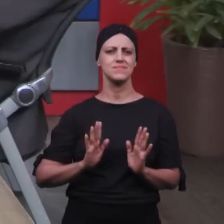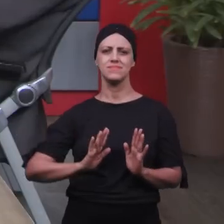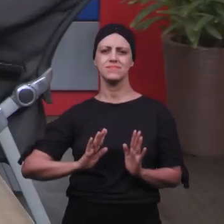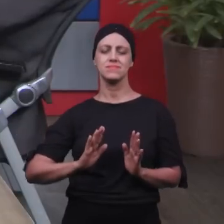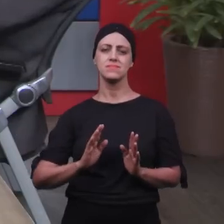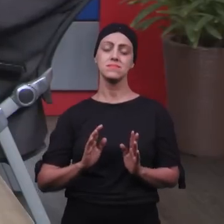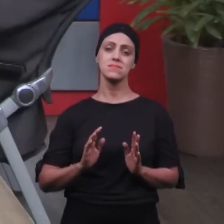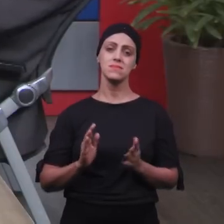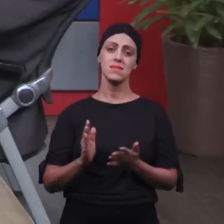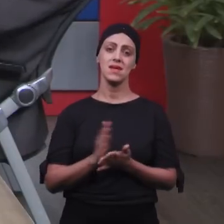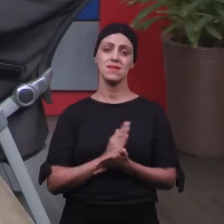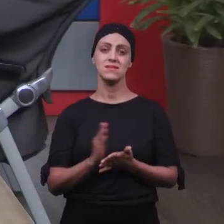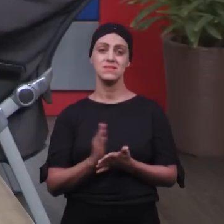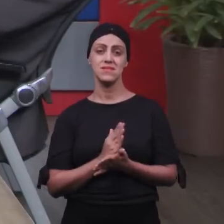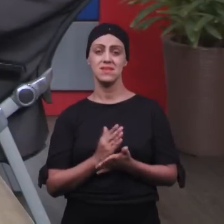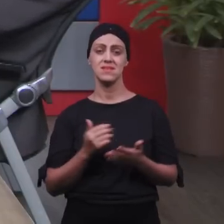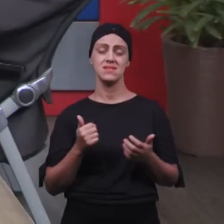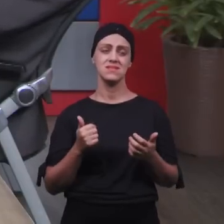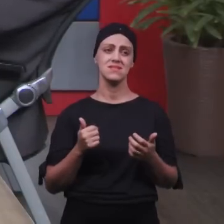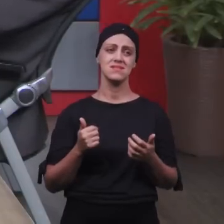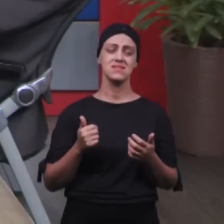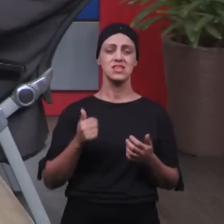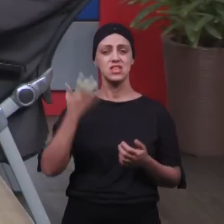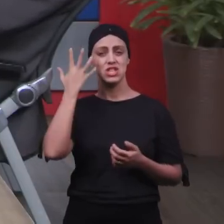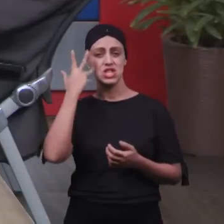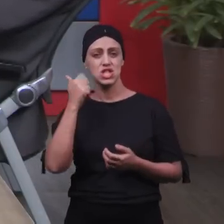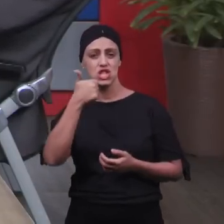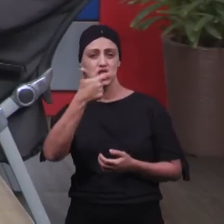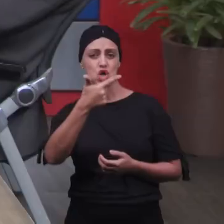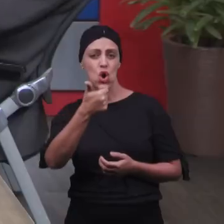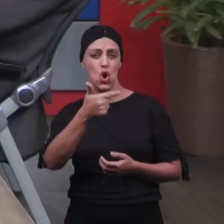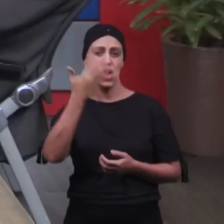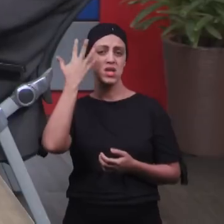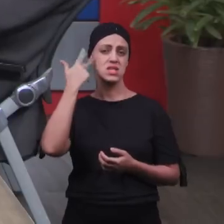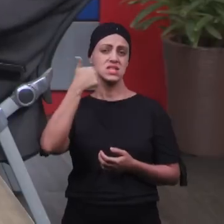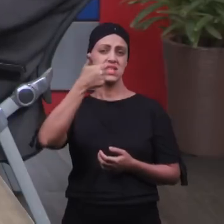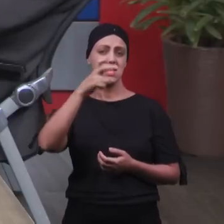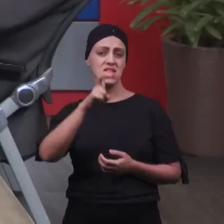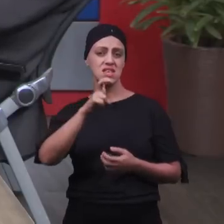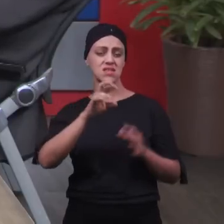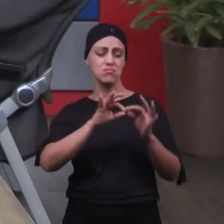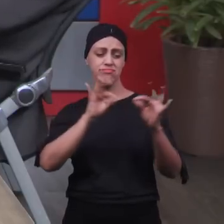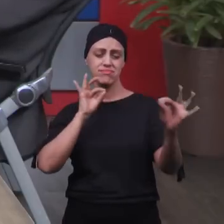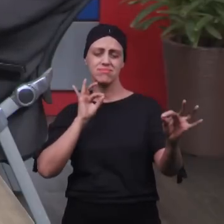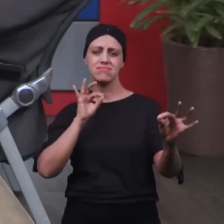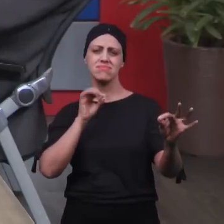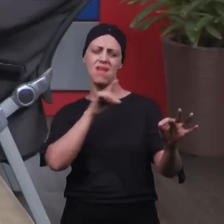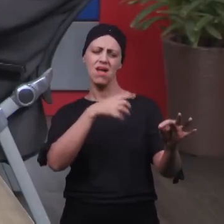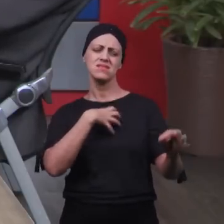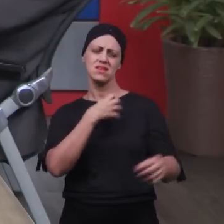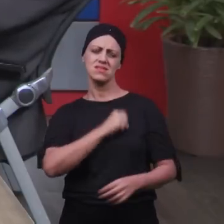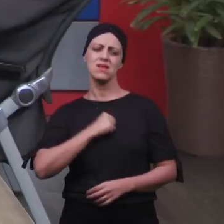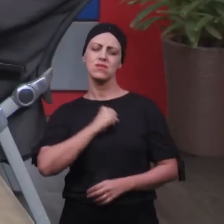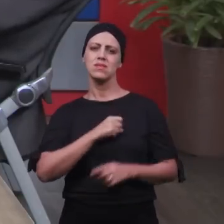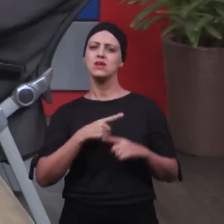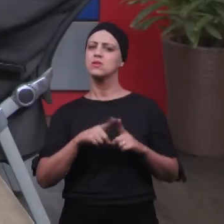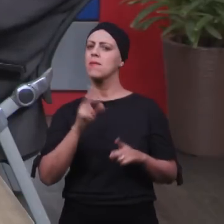vezes 12 dias, 15 dias dando assistência distante, lógico que sente, né? Mas nunca